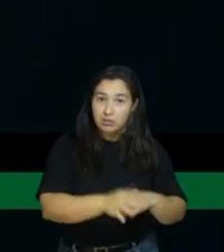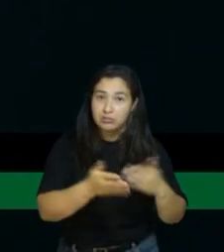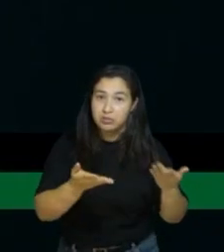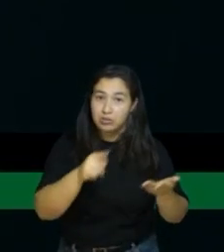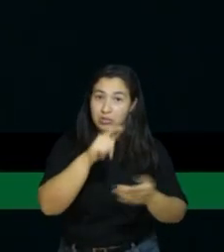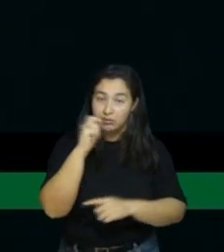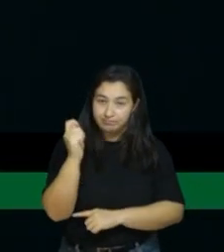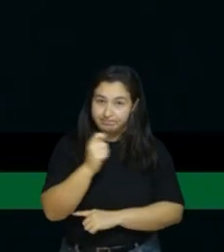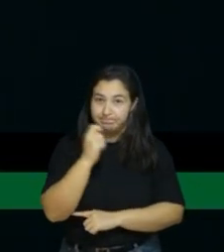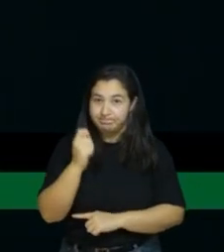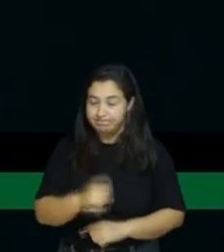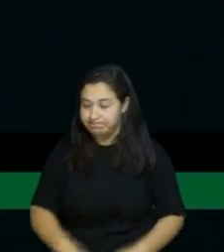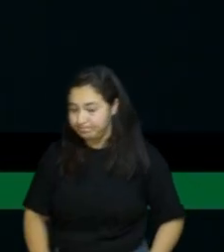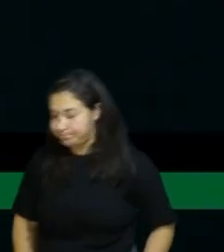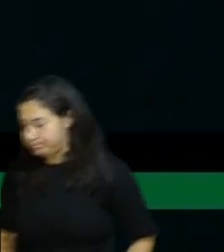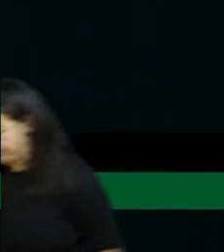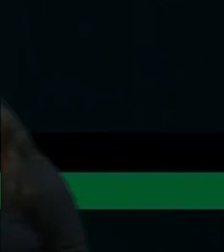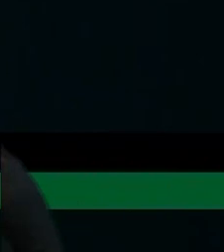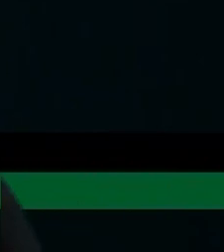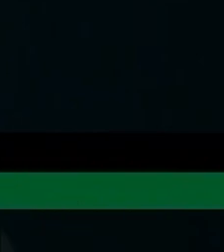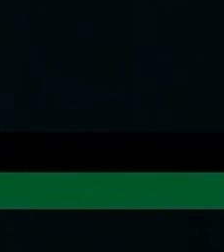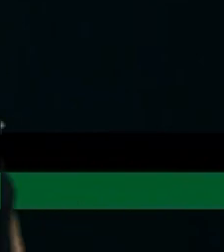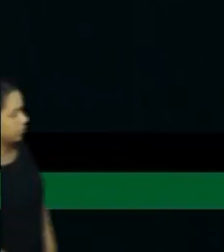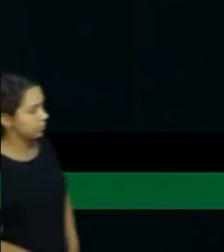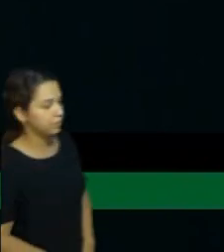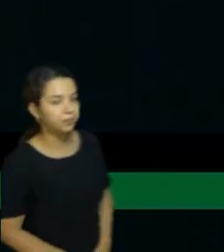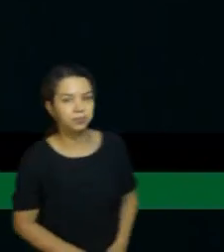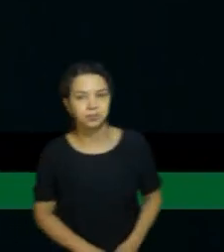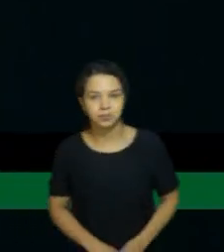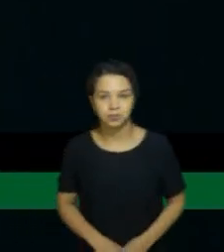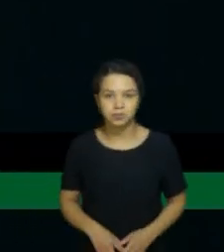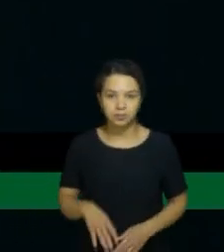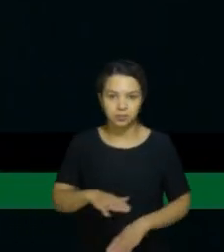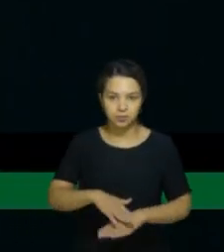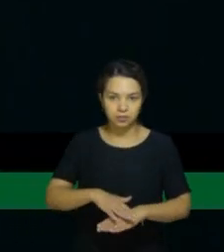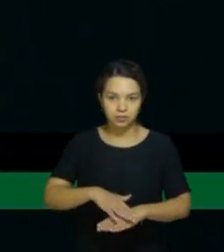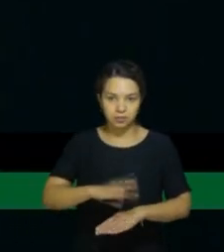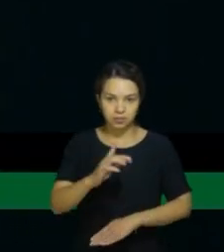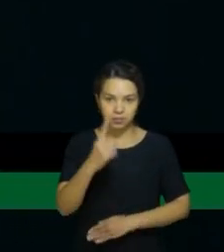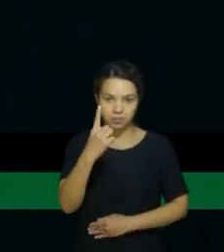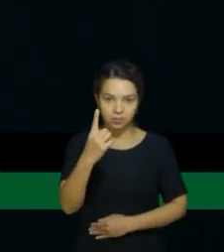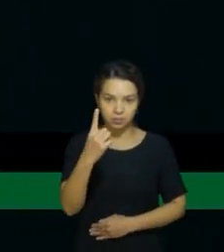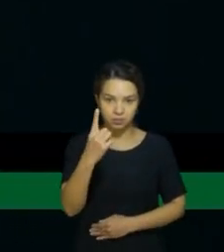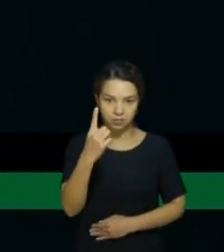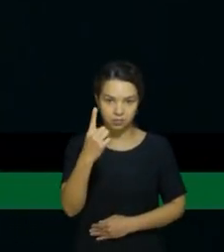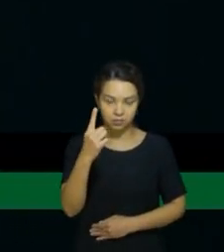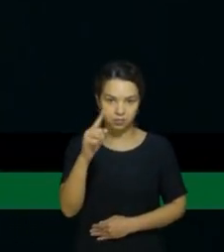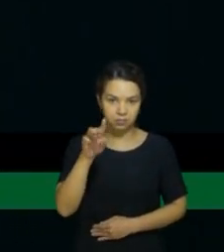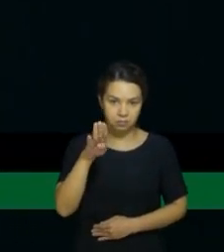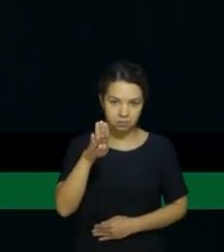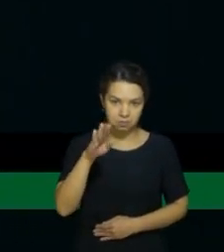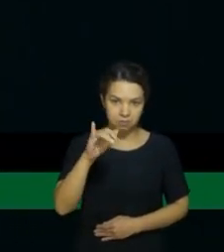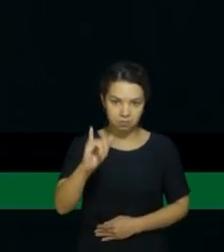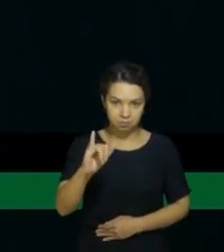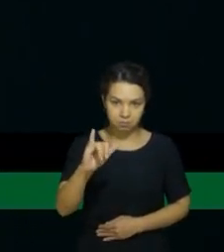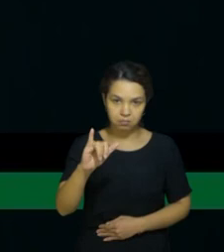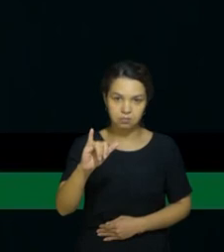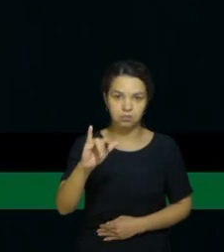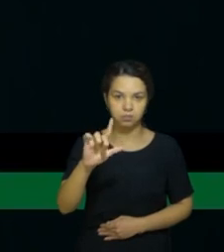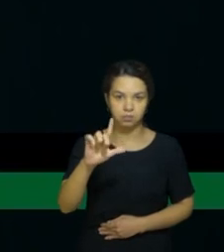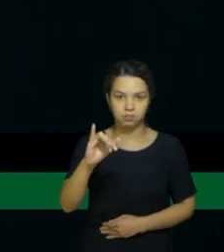de calamidade do Rio Grande e mais de um b e meio de investimentos na